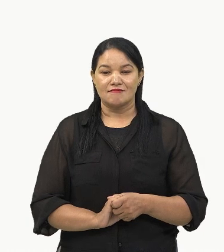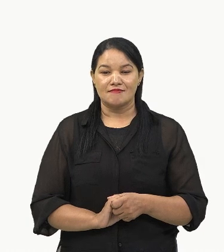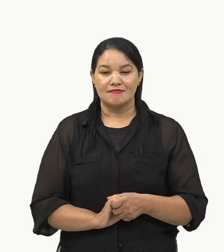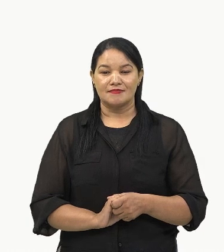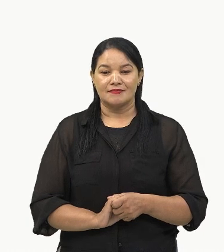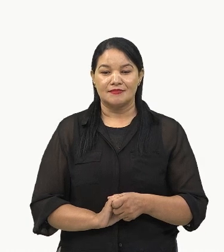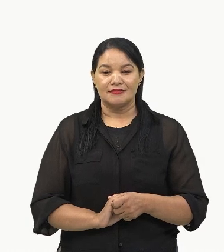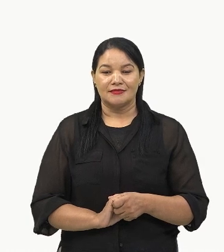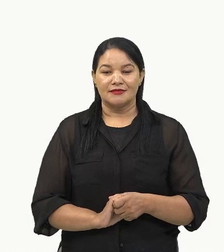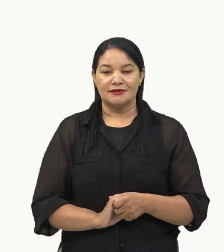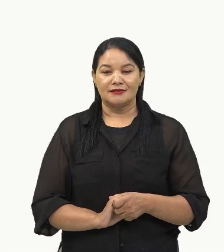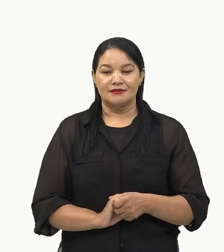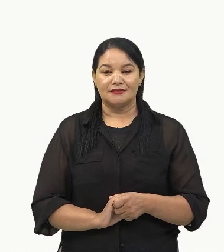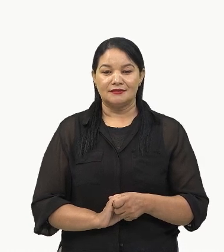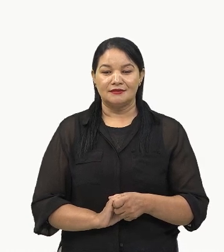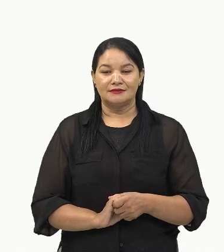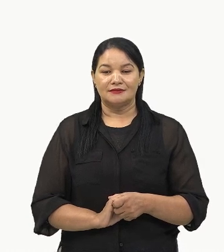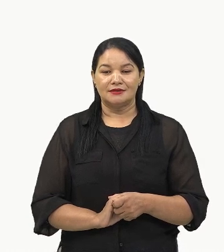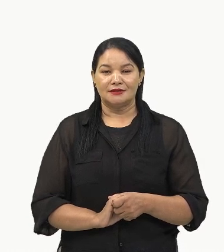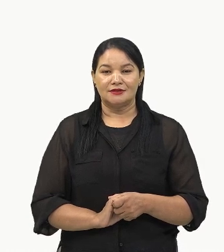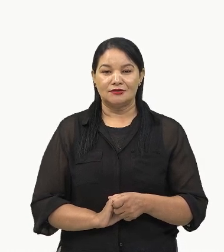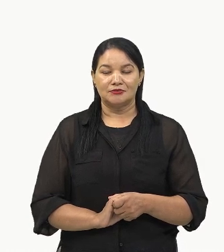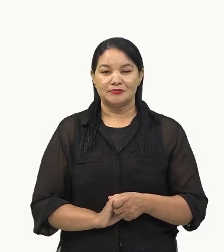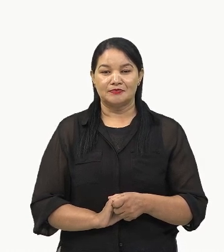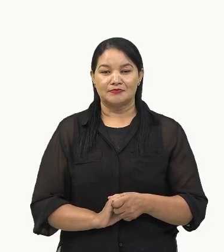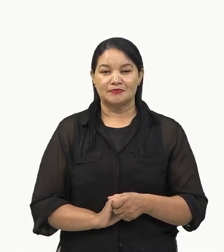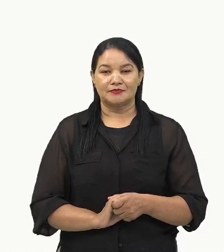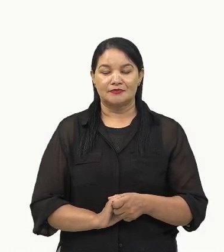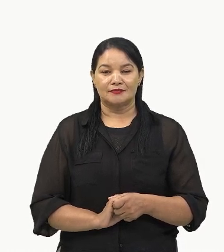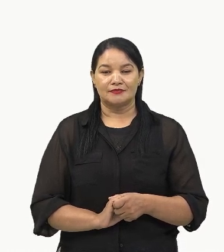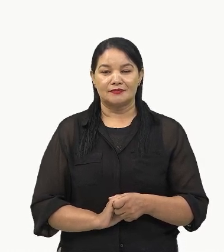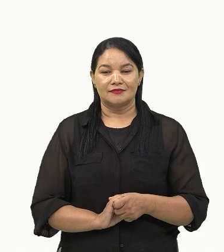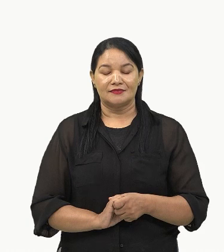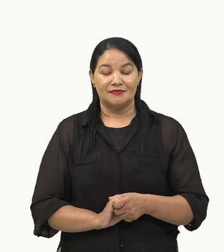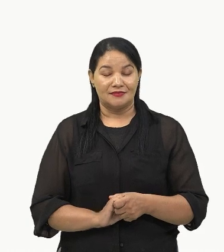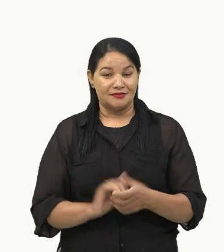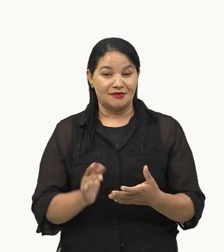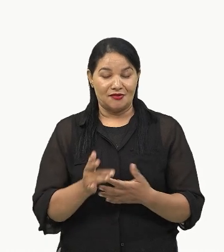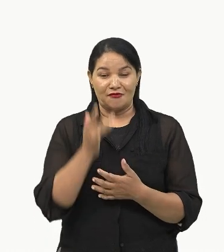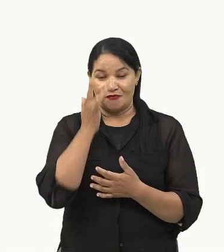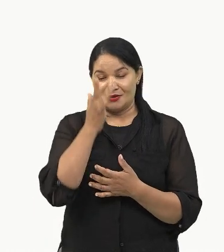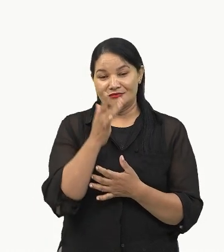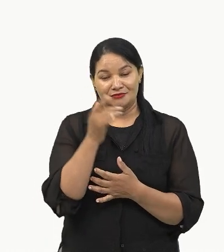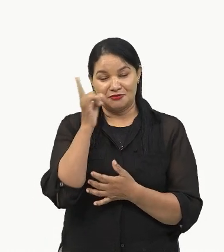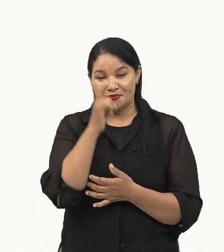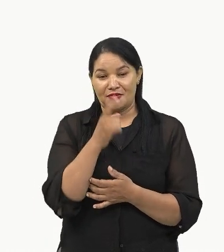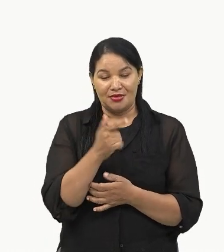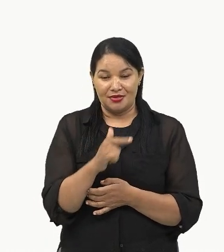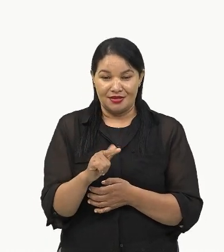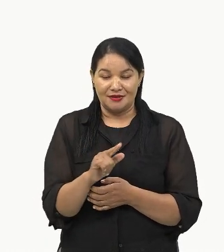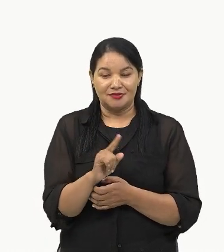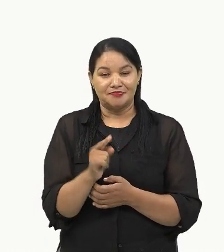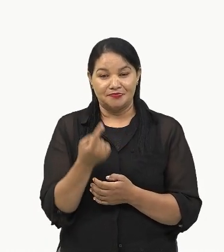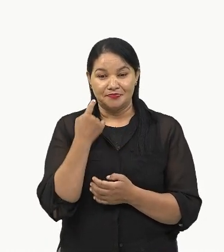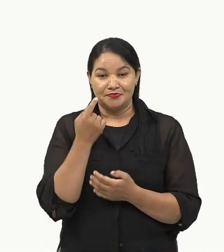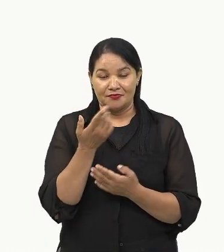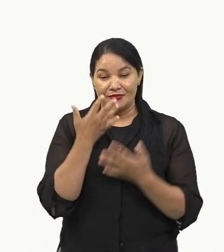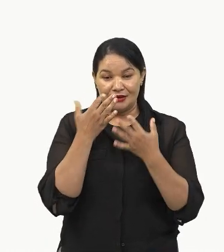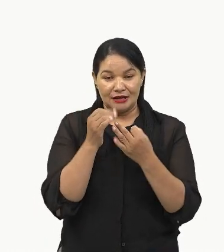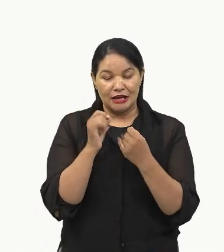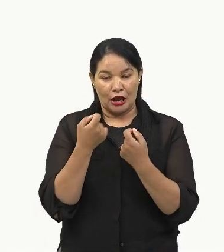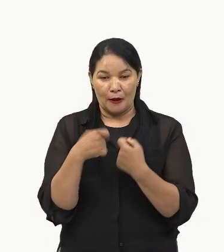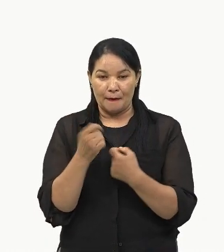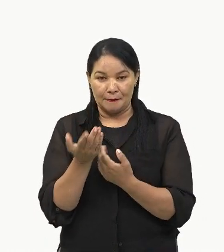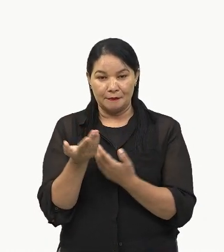ellos han vuelto, ok? Não tem dificuldade, pessoal. Olha, lembrando, são